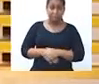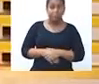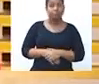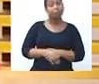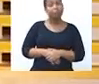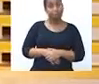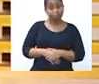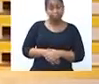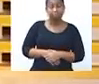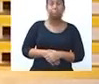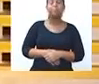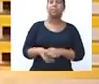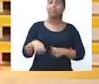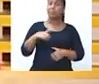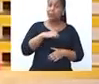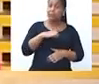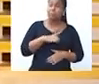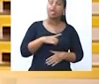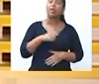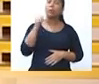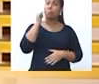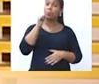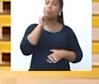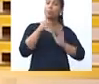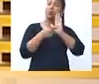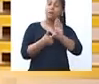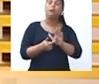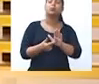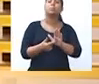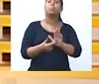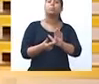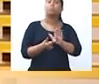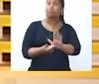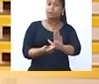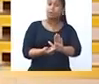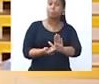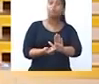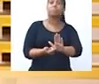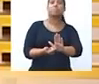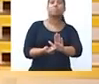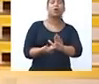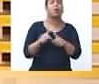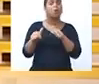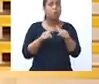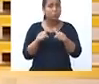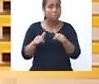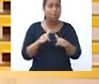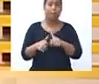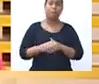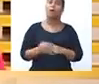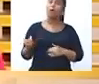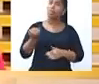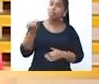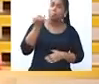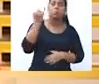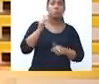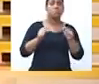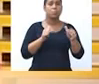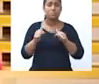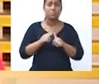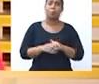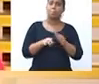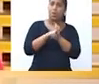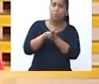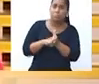tem trazido figuras femininas para mostrar o trabalho delas, a importância do trabalho,